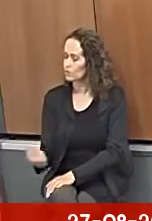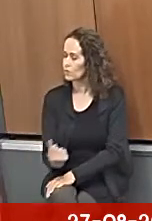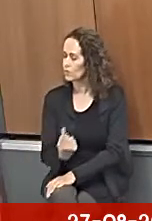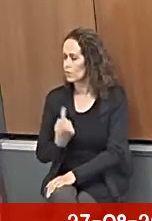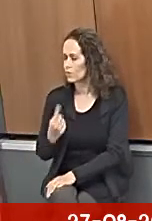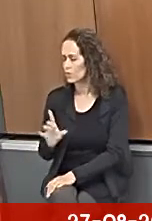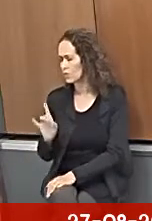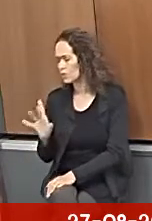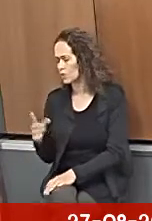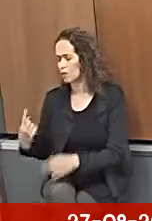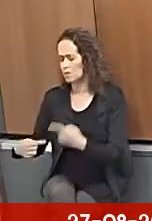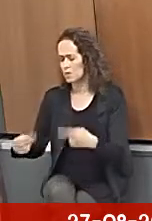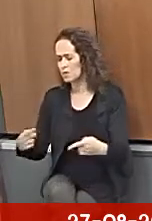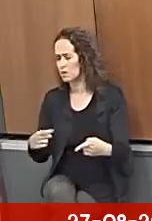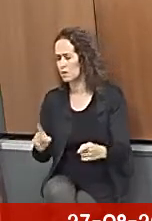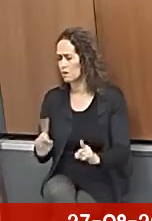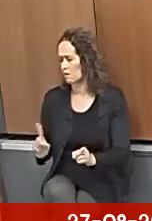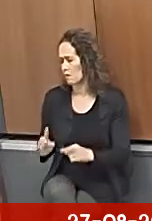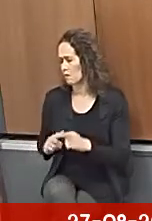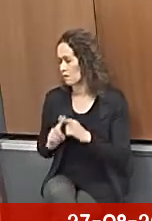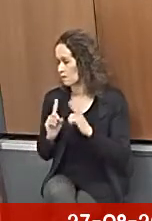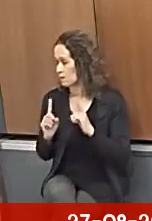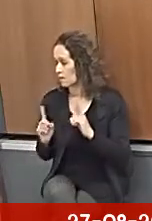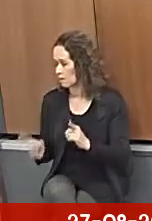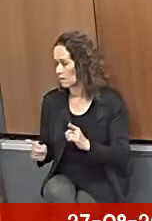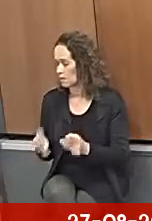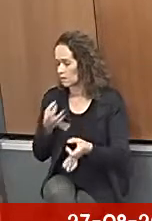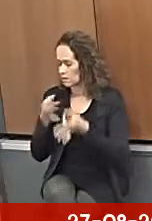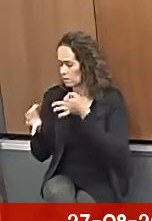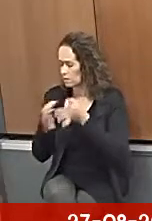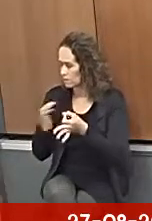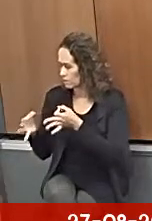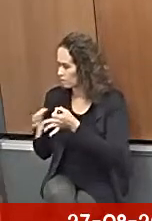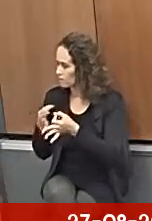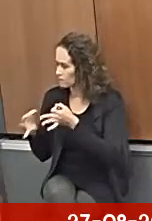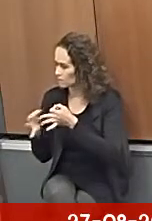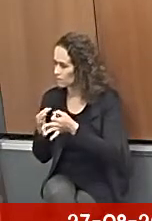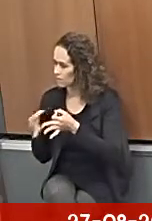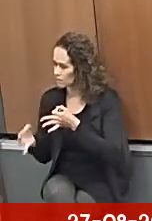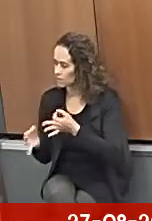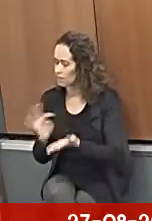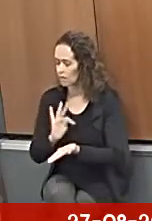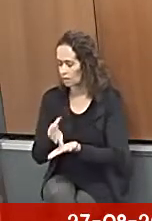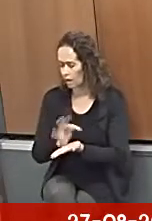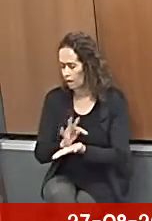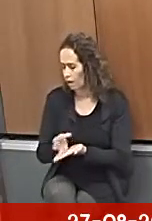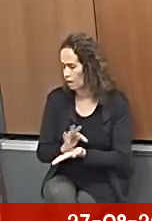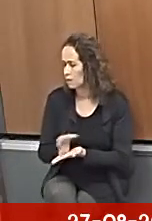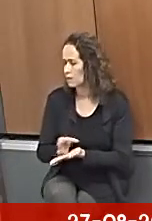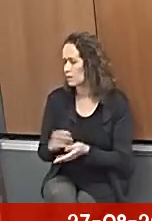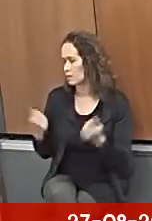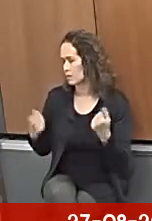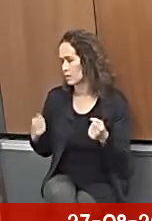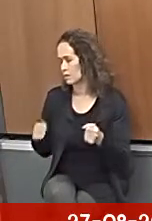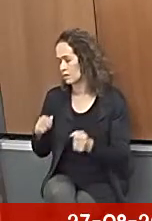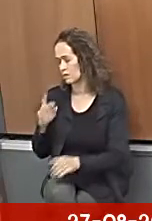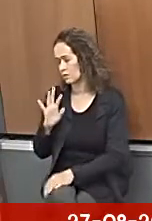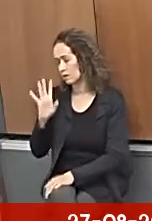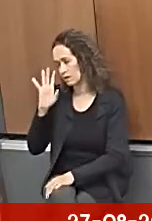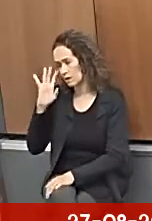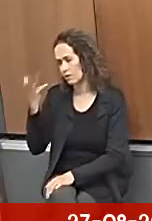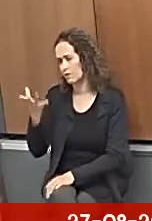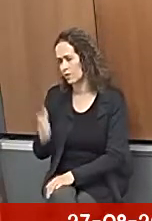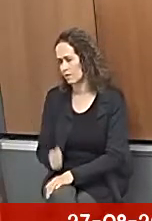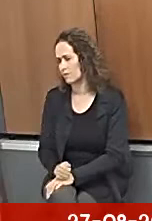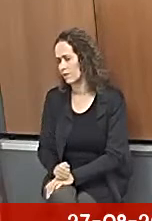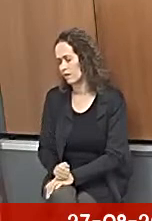só debater as questões humanitárias mas a questão técnica realmente e de solução por questões